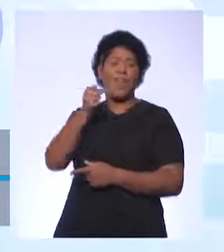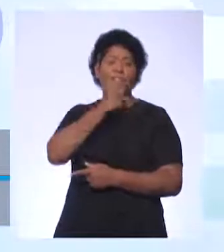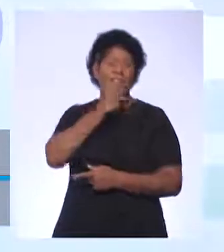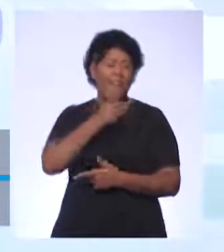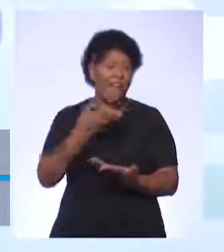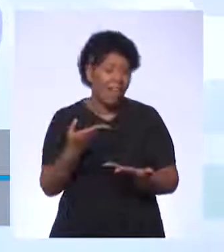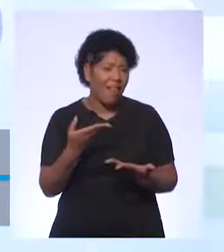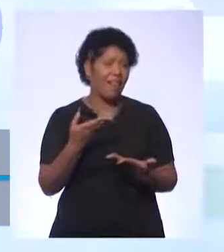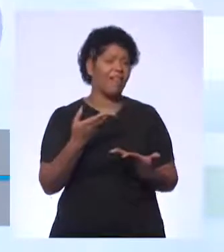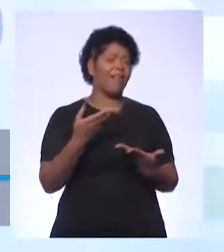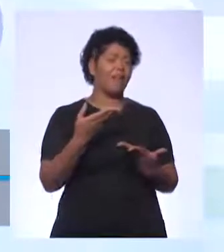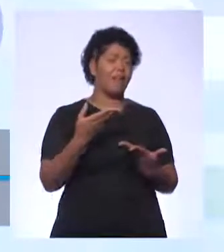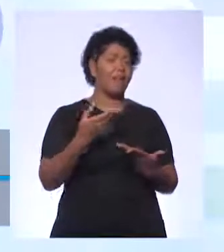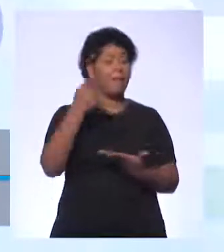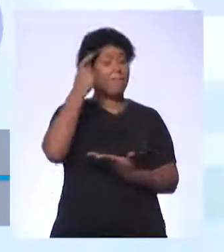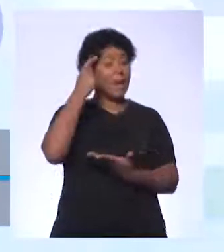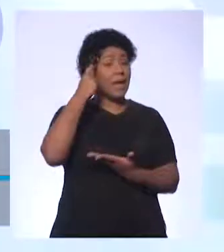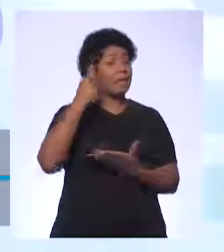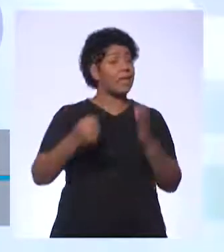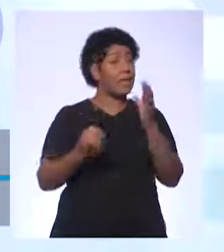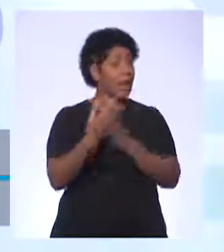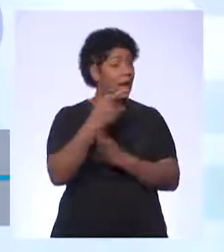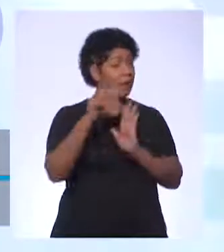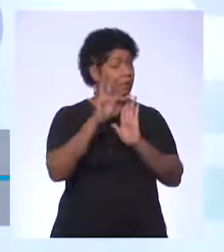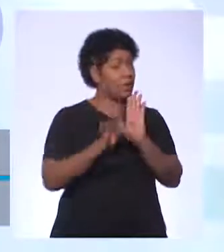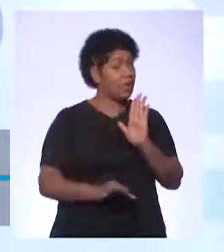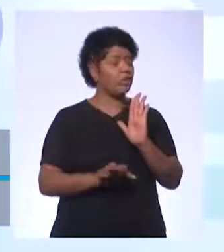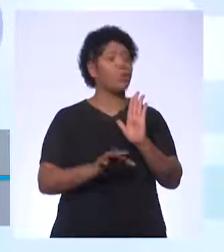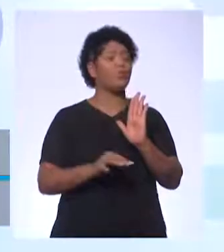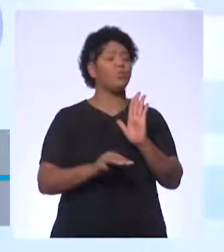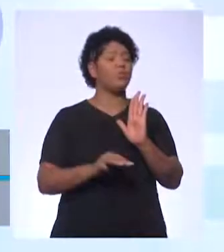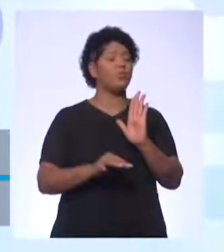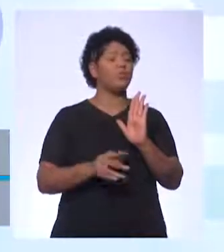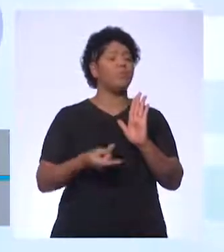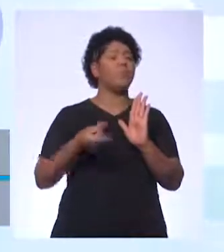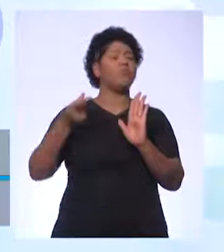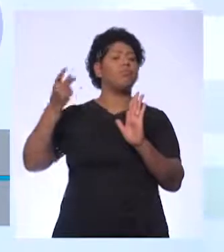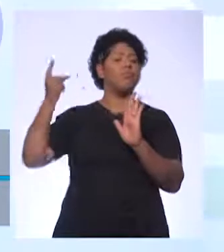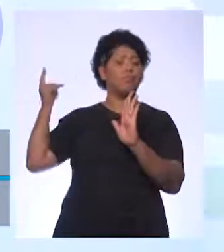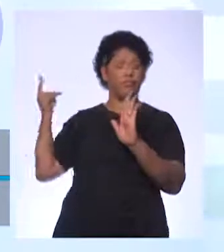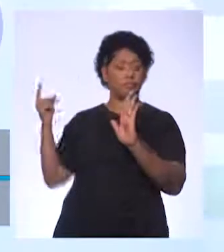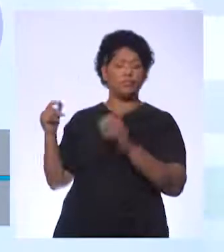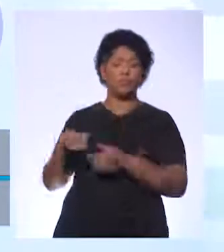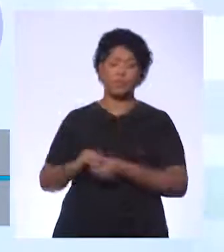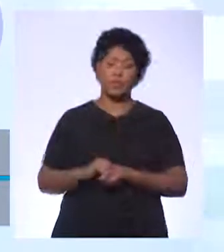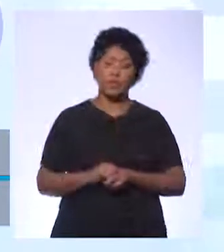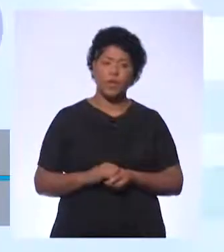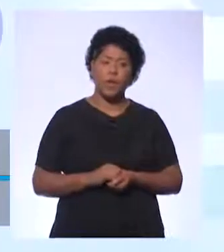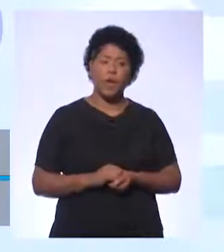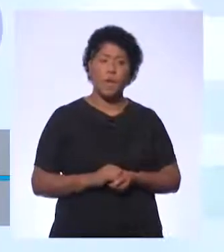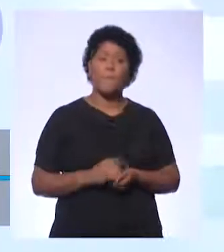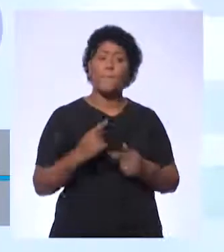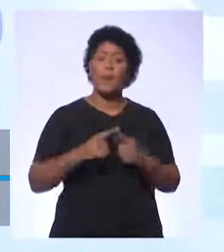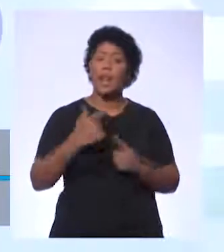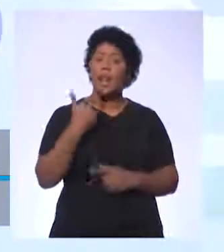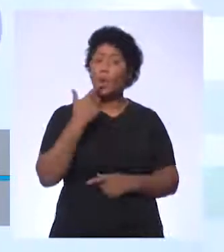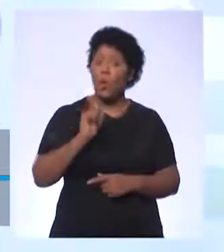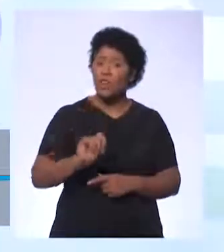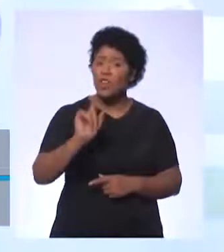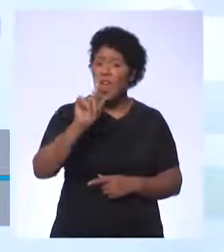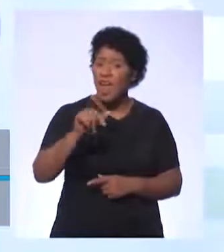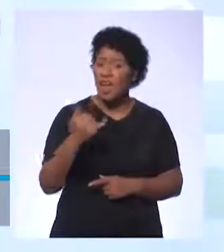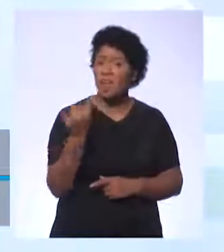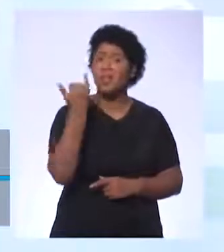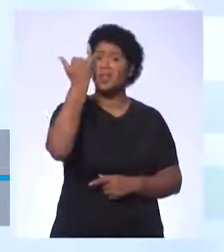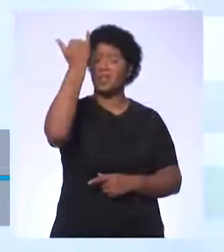como é a tradicional, pensem também nesse contexto. A linguagem é essencial. Não pode fazer, não ficaria coerente, né? Até